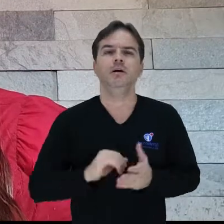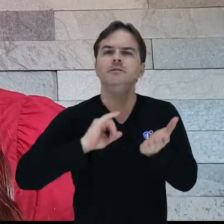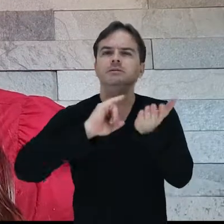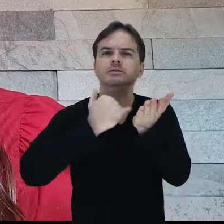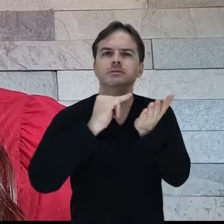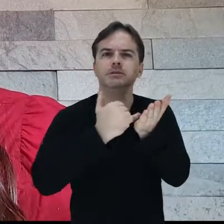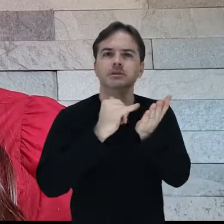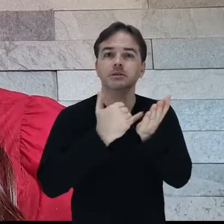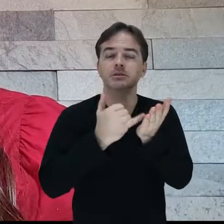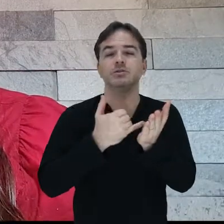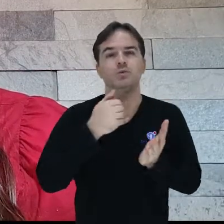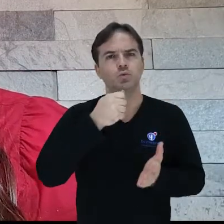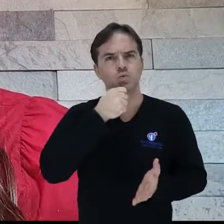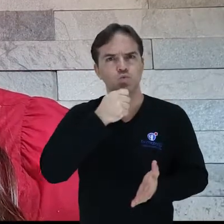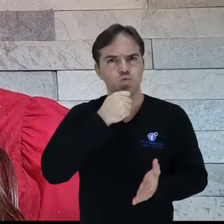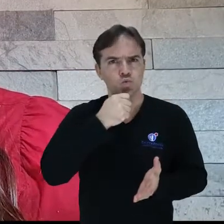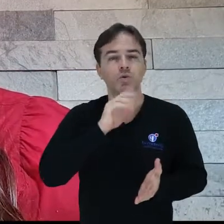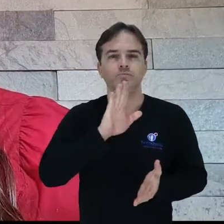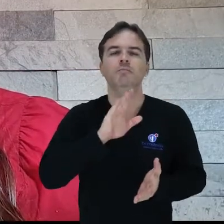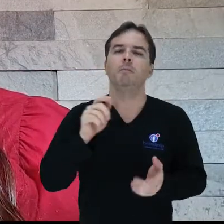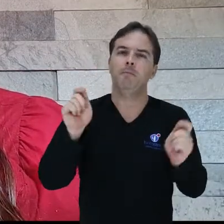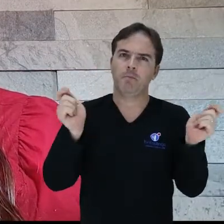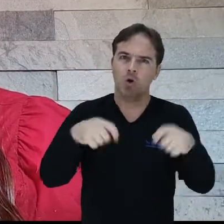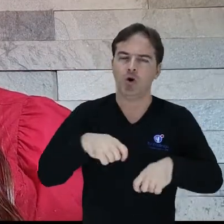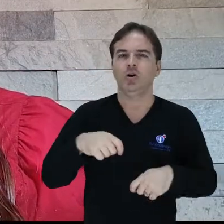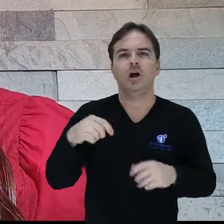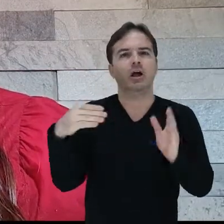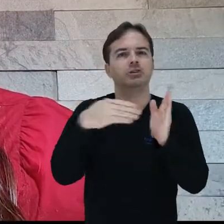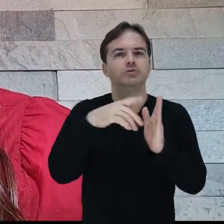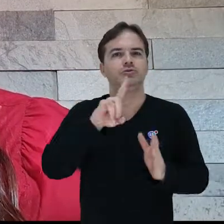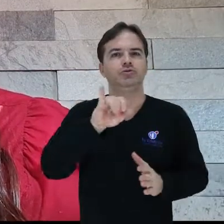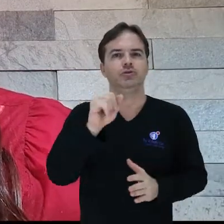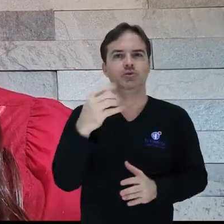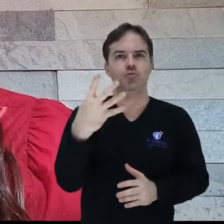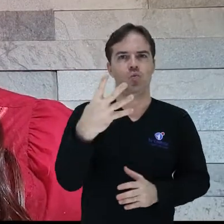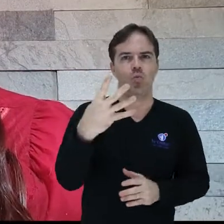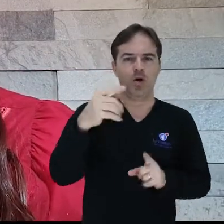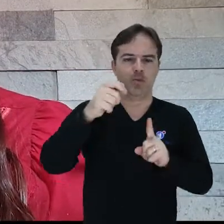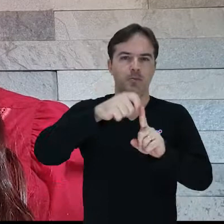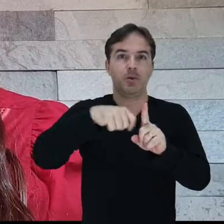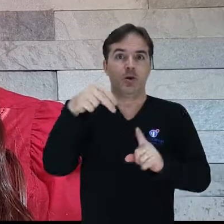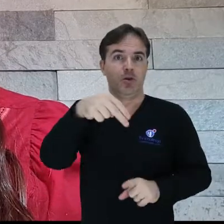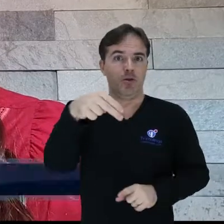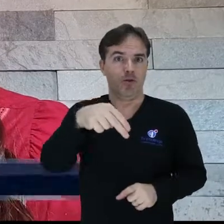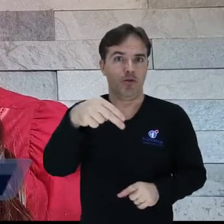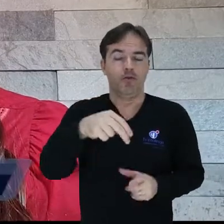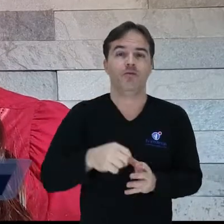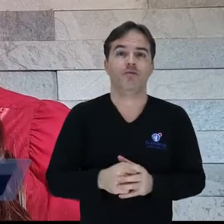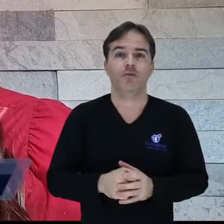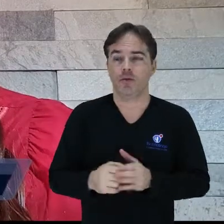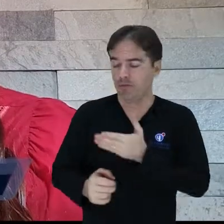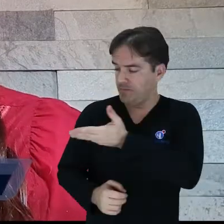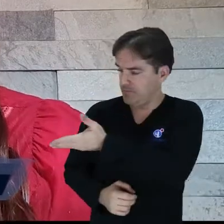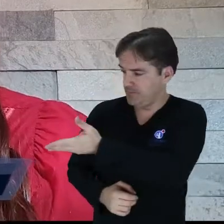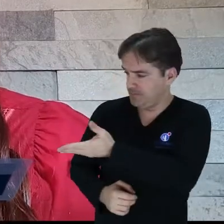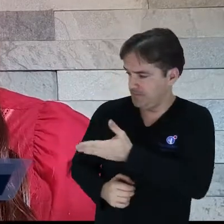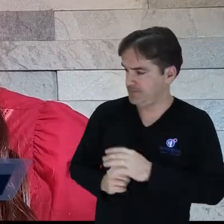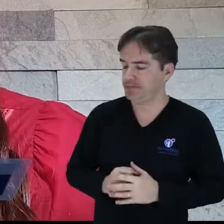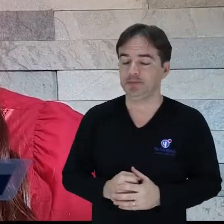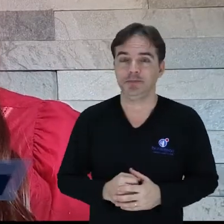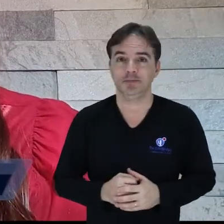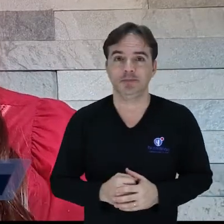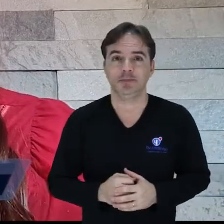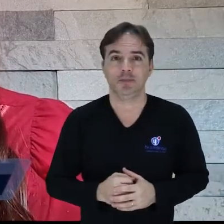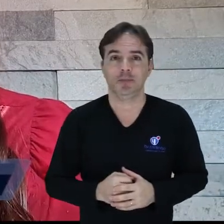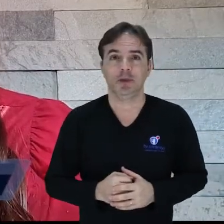ainda não está inscrito foram prorrogadas até o dia quatro de novembro através do sistema de gestão de eventos da